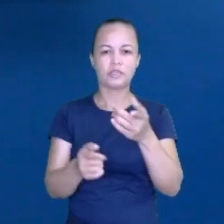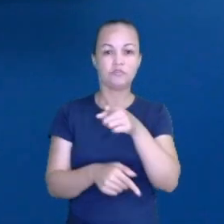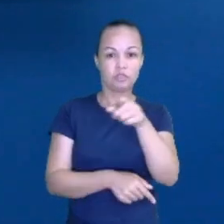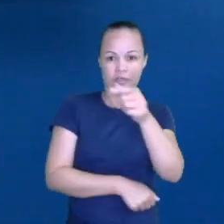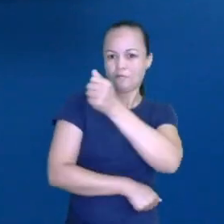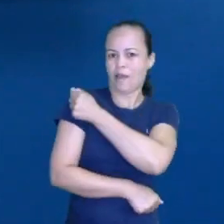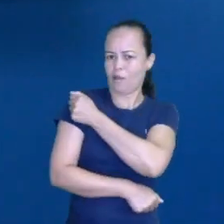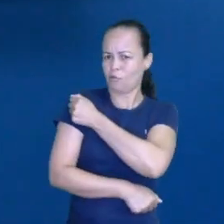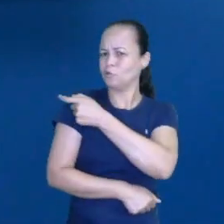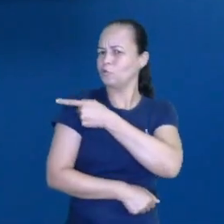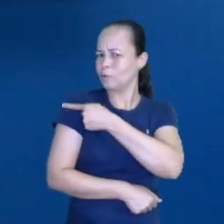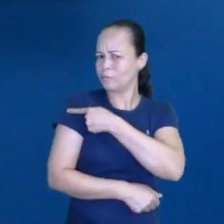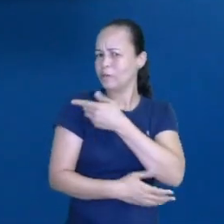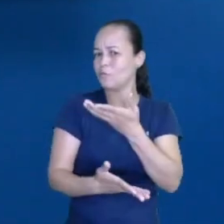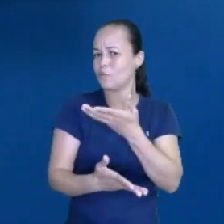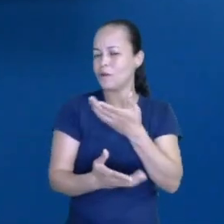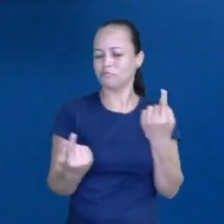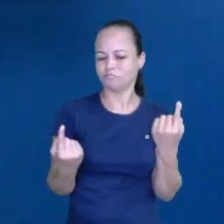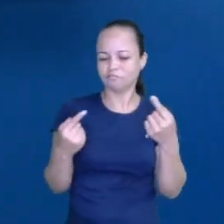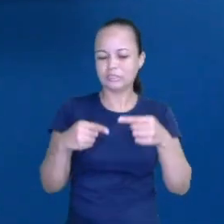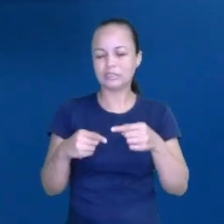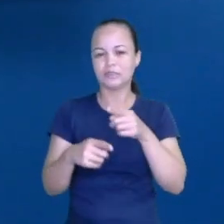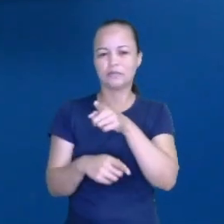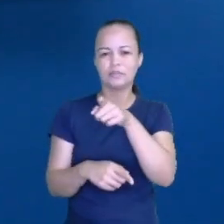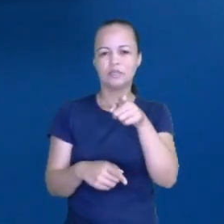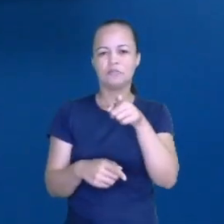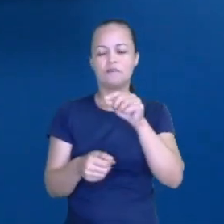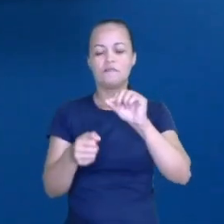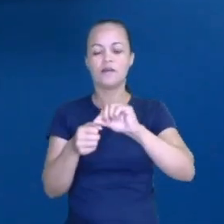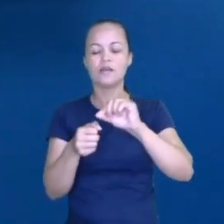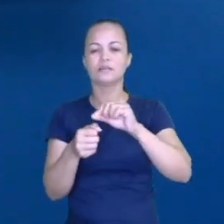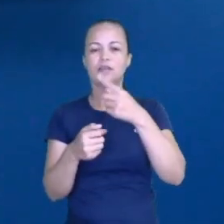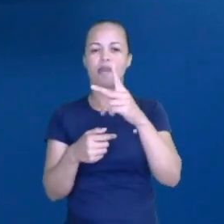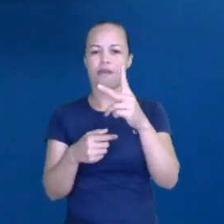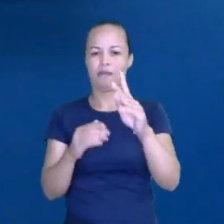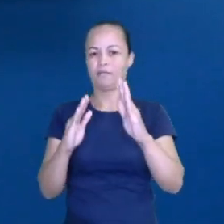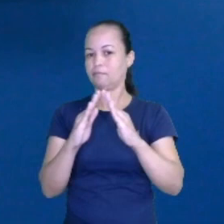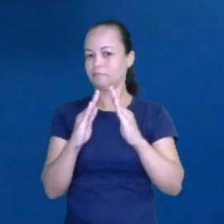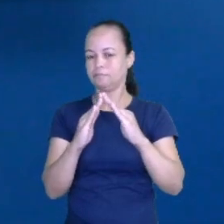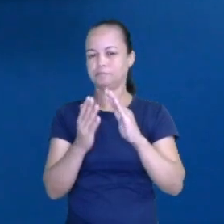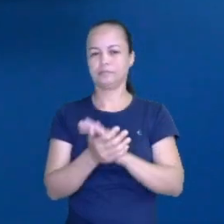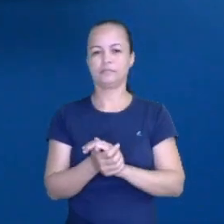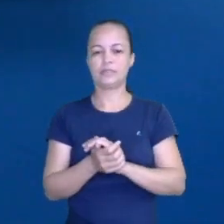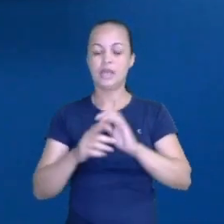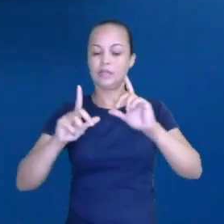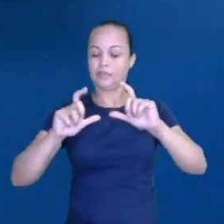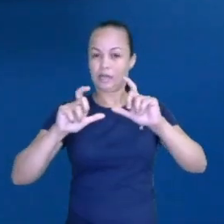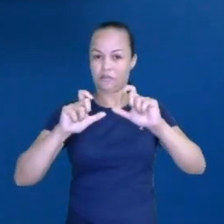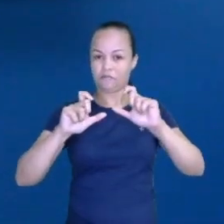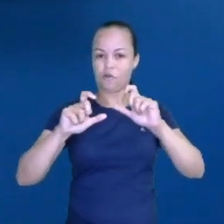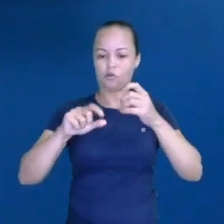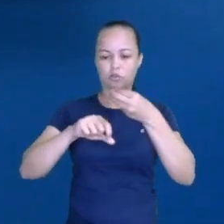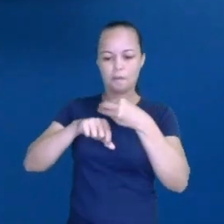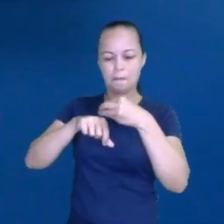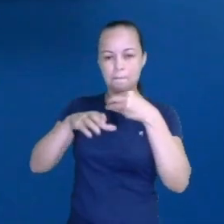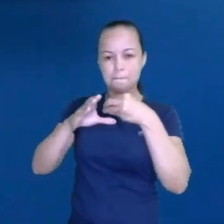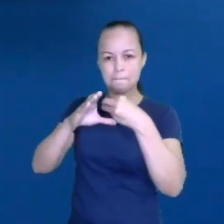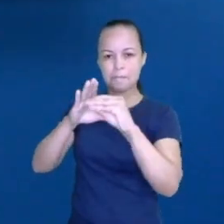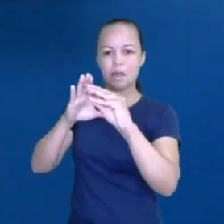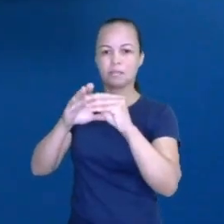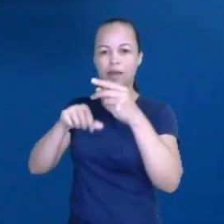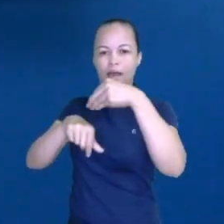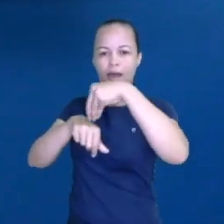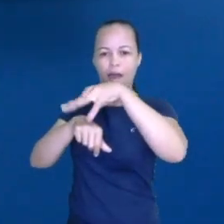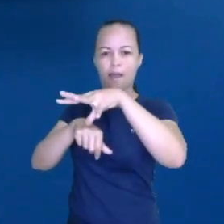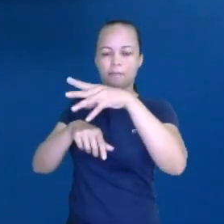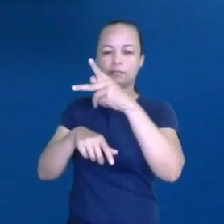atenção. Desafio, vai fazer aí na sua casa, tá certo? Tirar foto e mandar para sua professora.